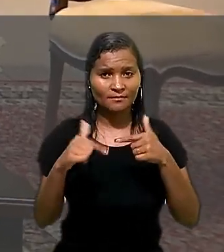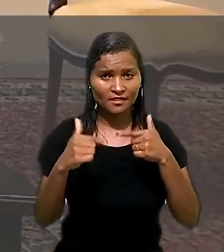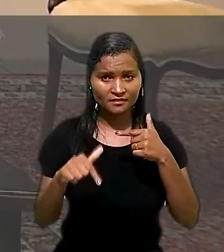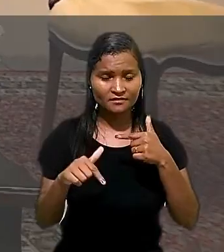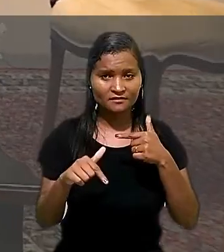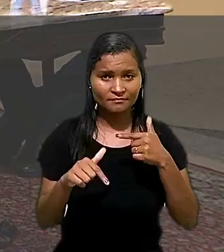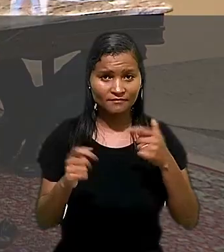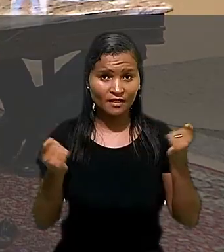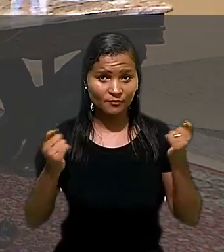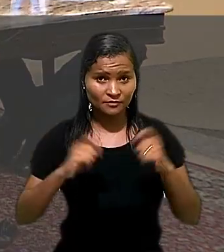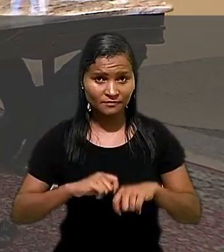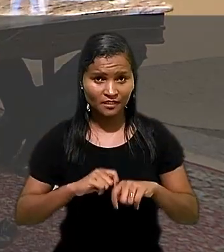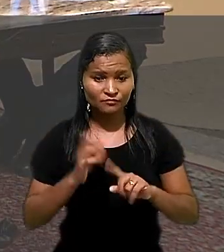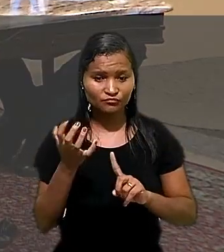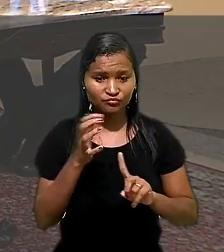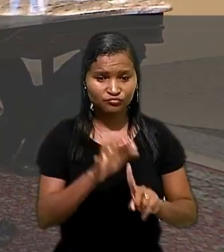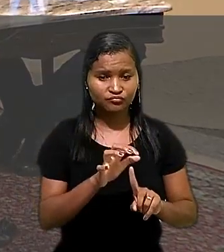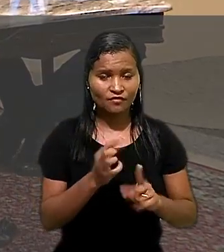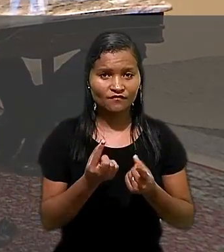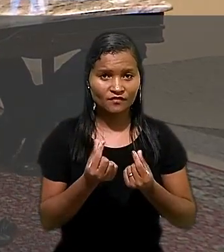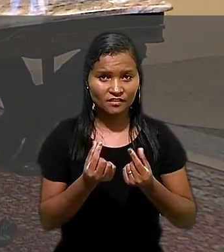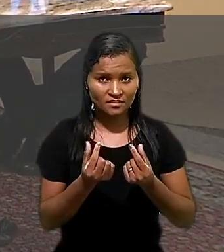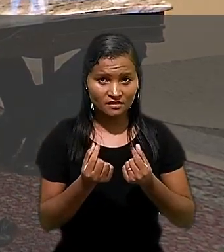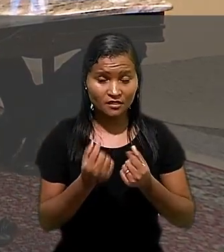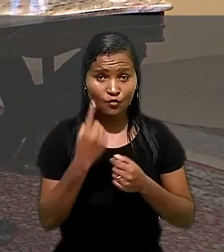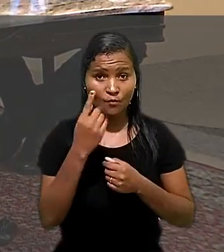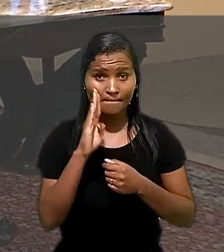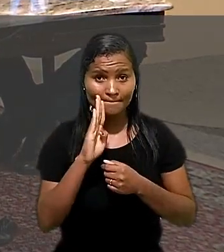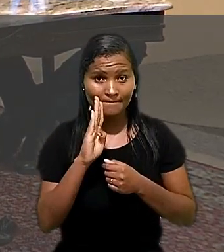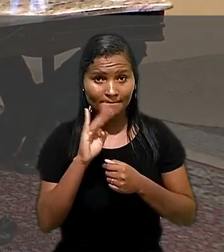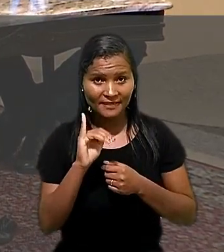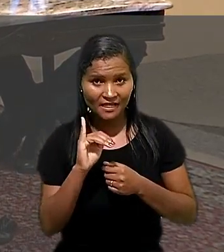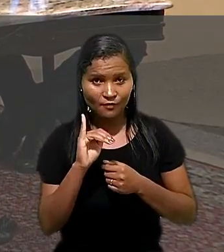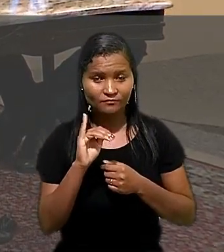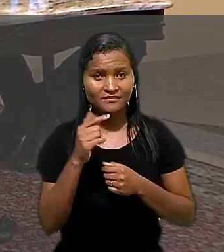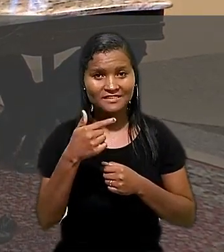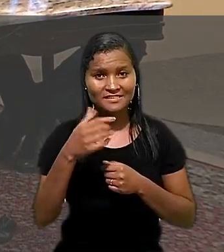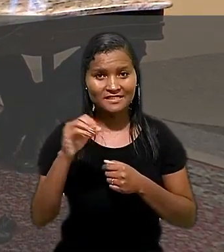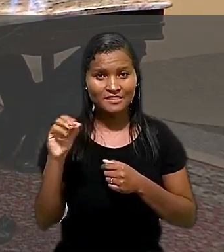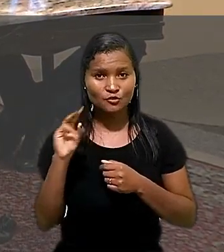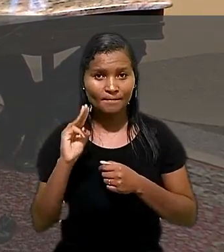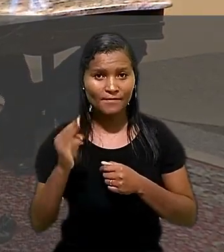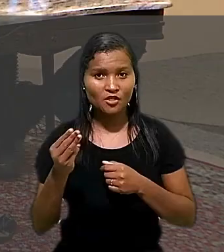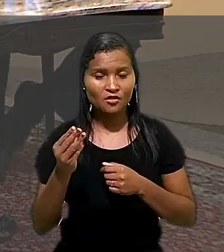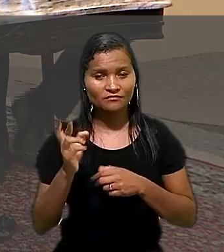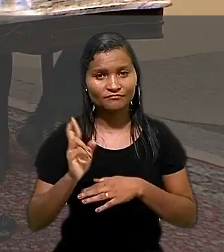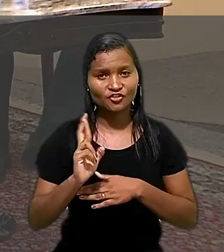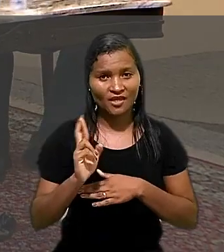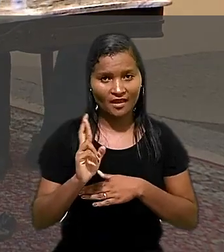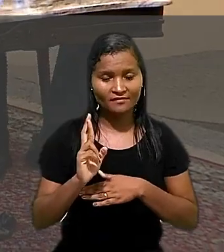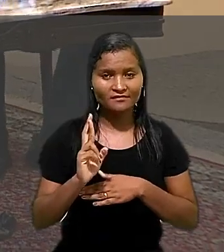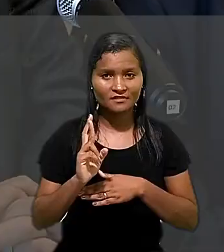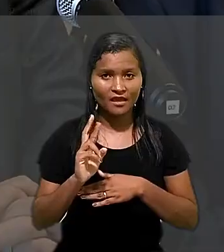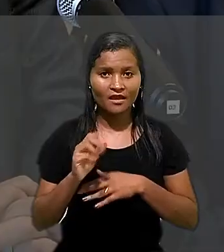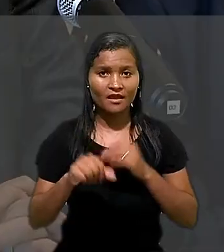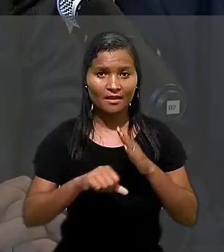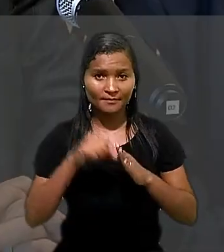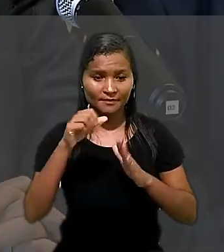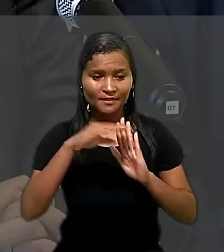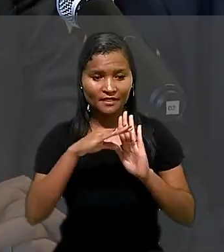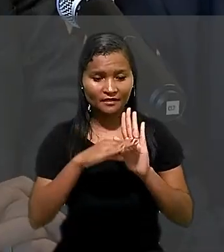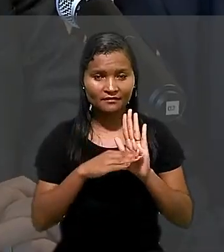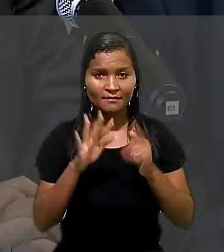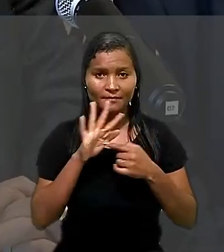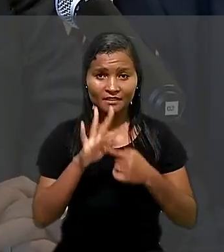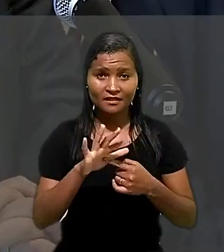Justiça Trabalhista. A possibilidade de impacto financeiro é de R$ 1 bilhão e 700 milhões de reais. A primeira